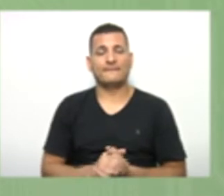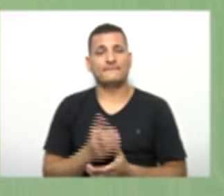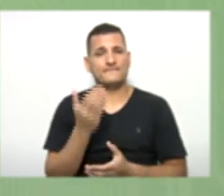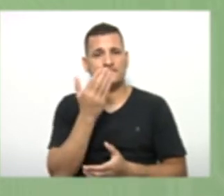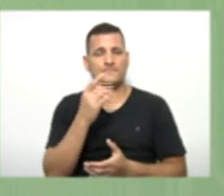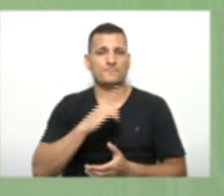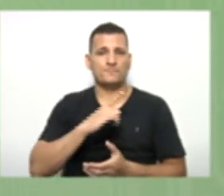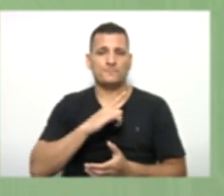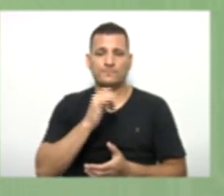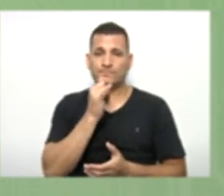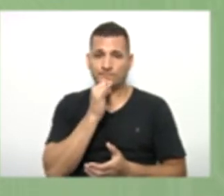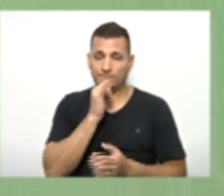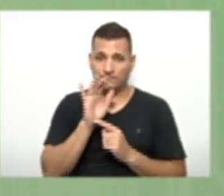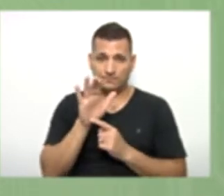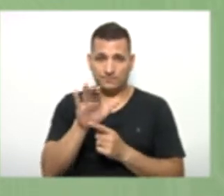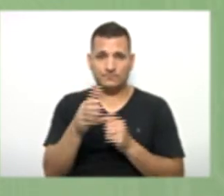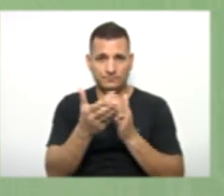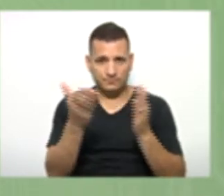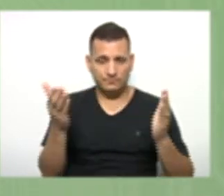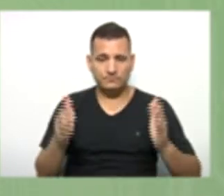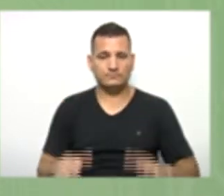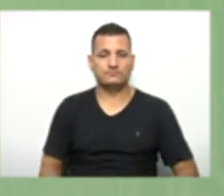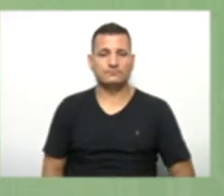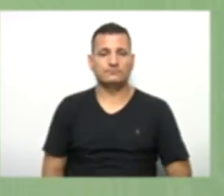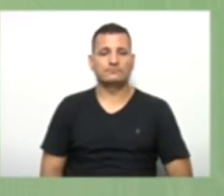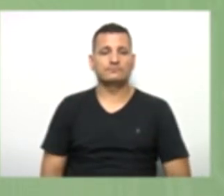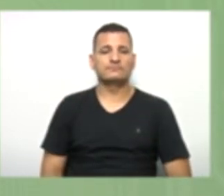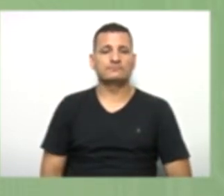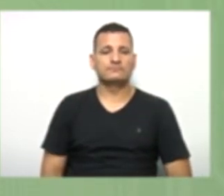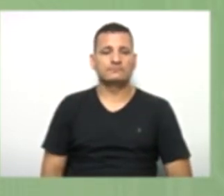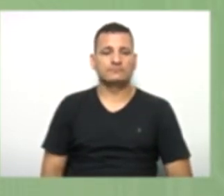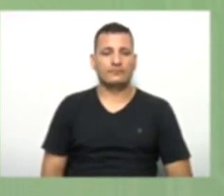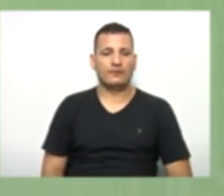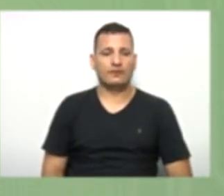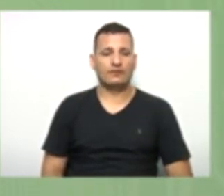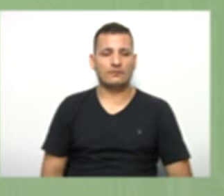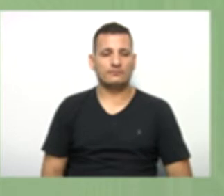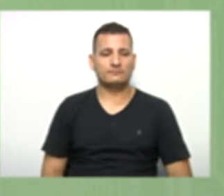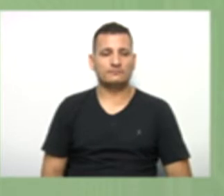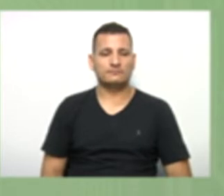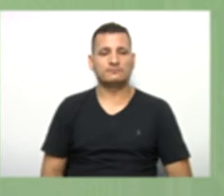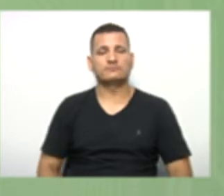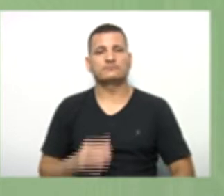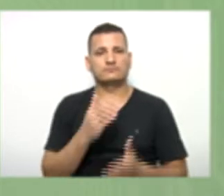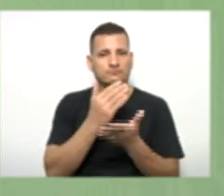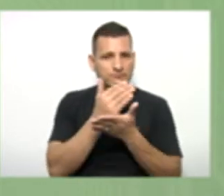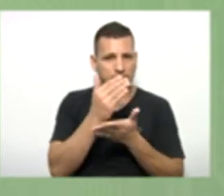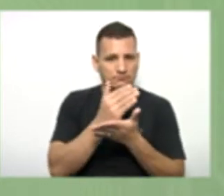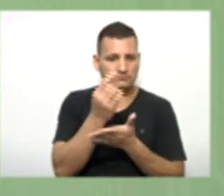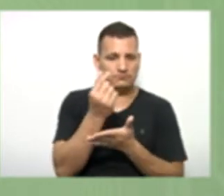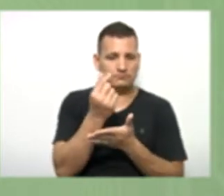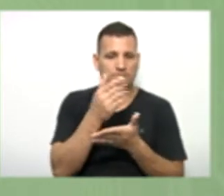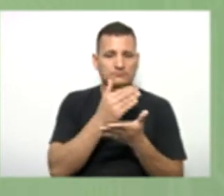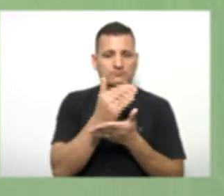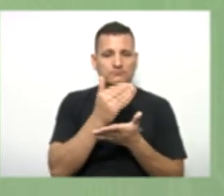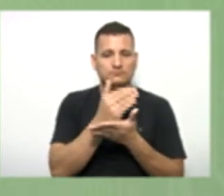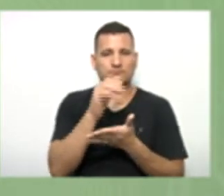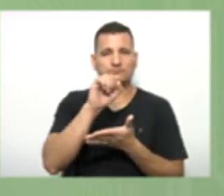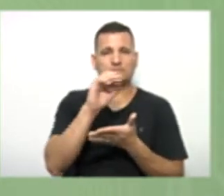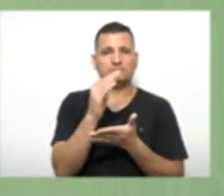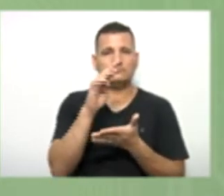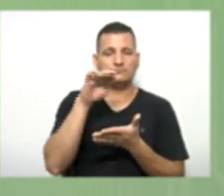exemplo que nós vamos passar para vocês. Então, eu tenho aqui sobra, né? Então, eu tenho